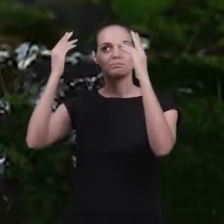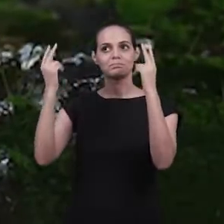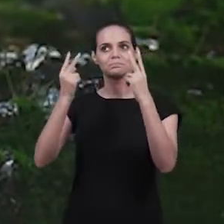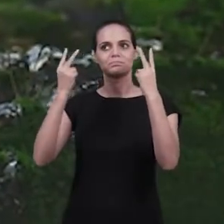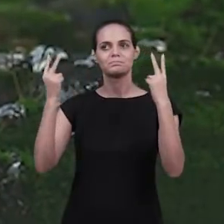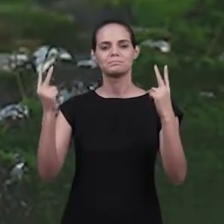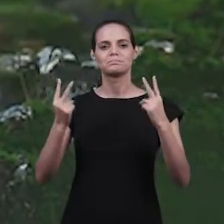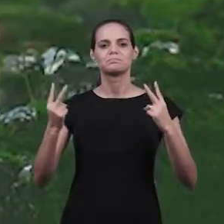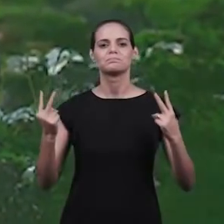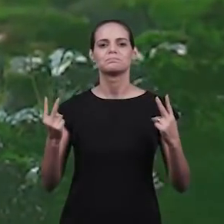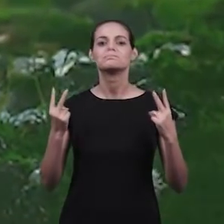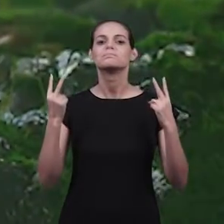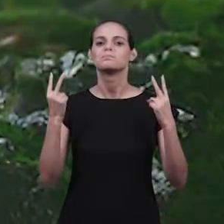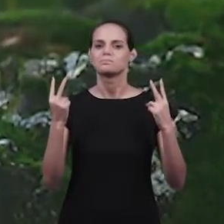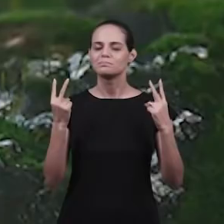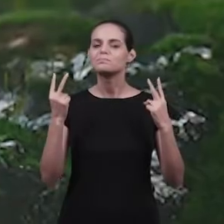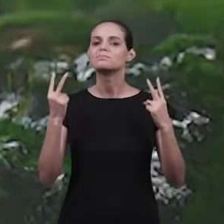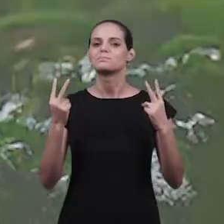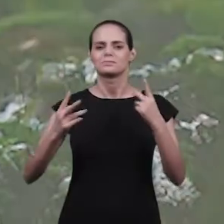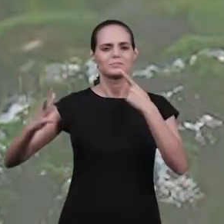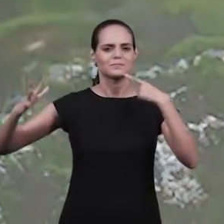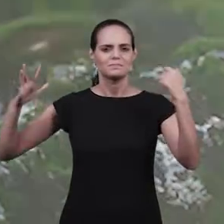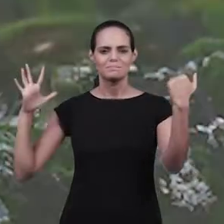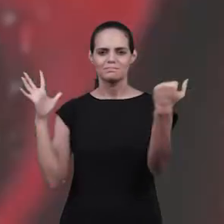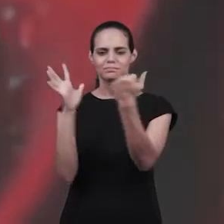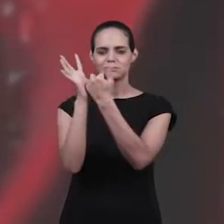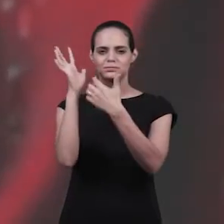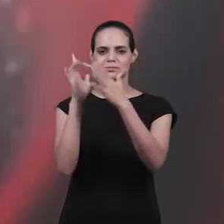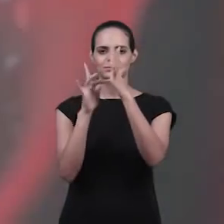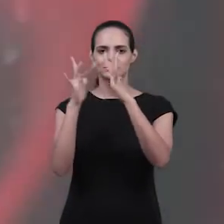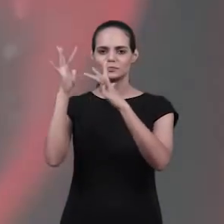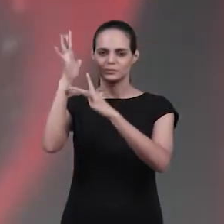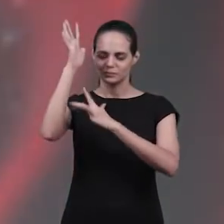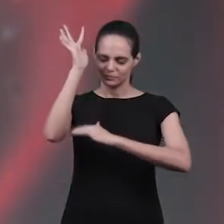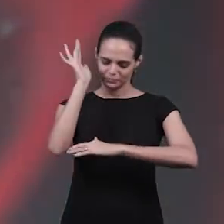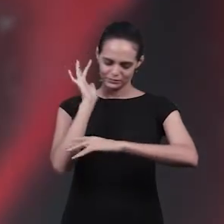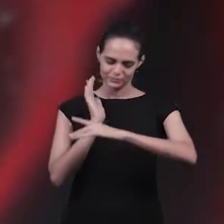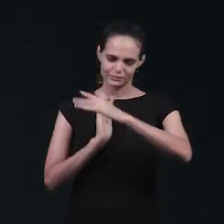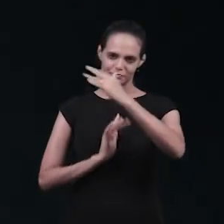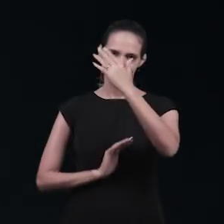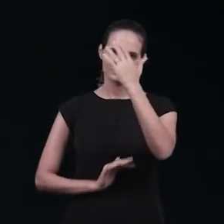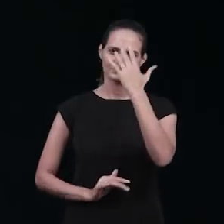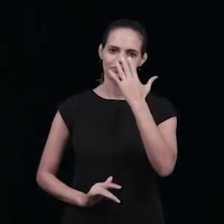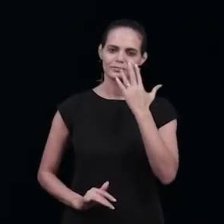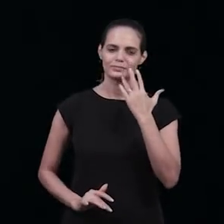concede-me tua vitória, derrama o sangue de